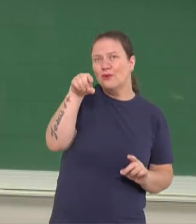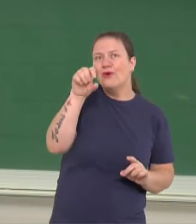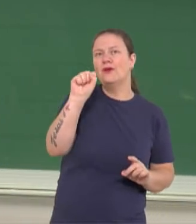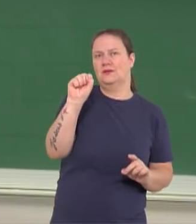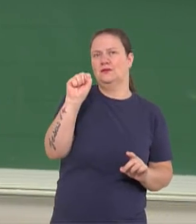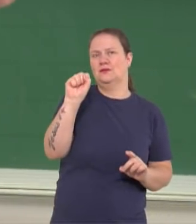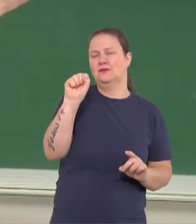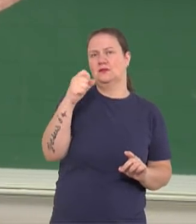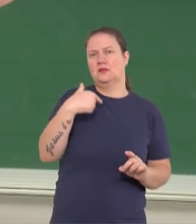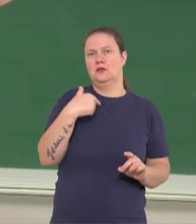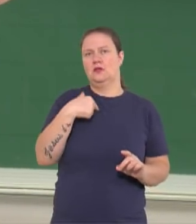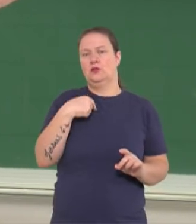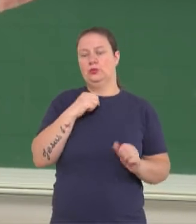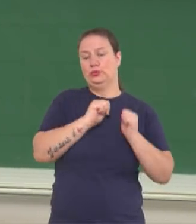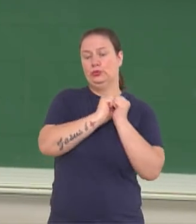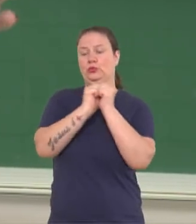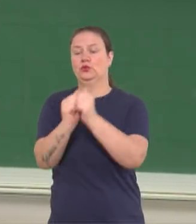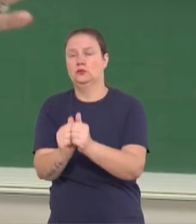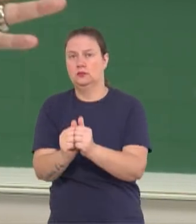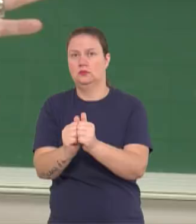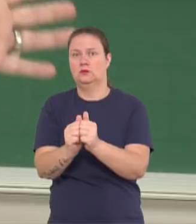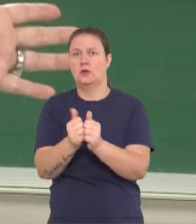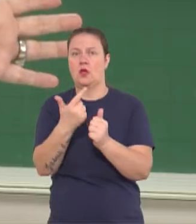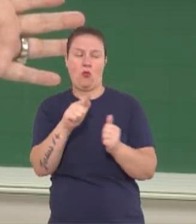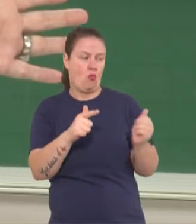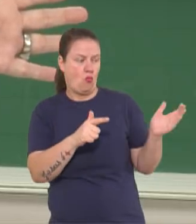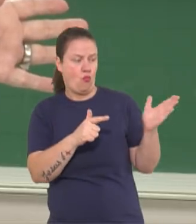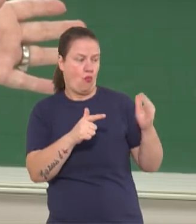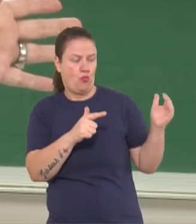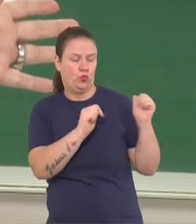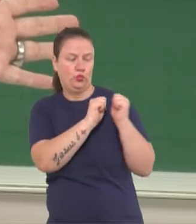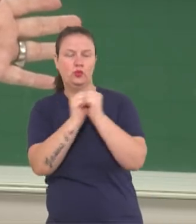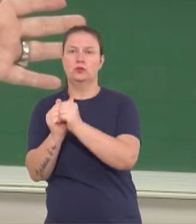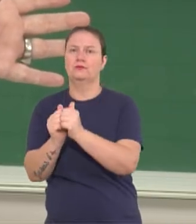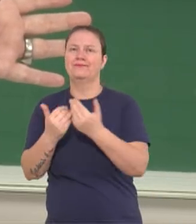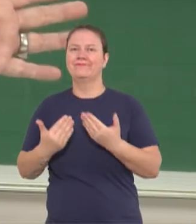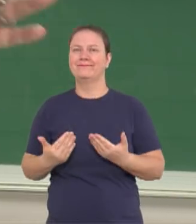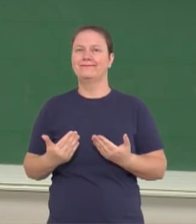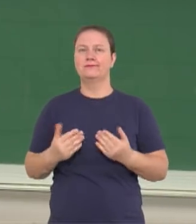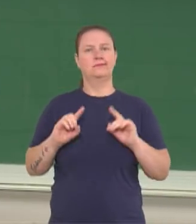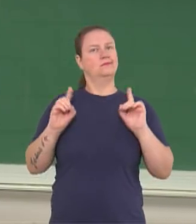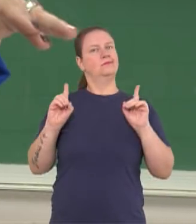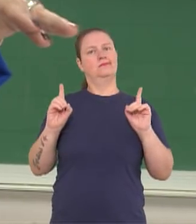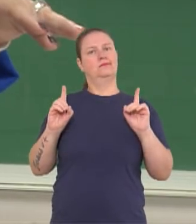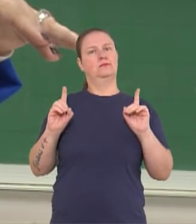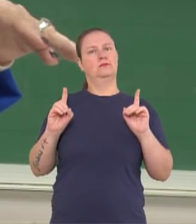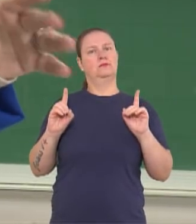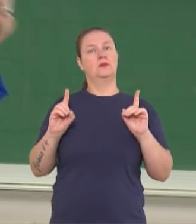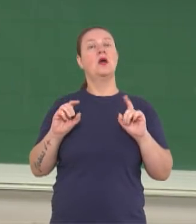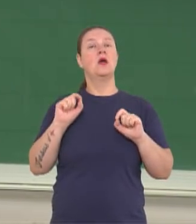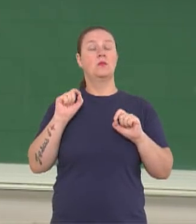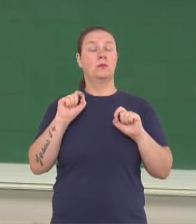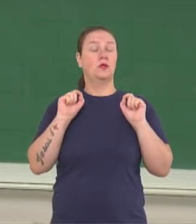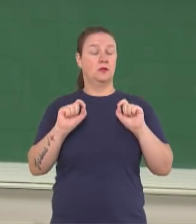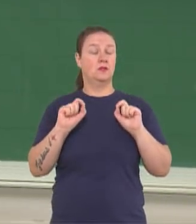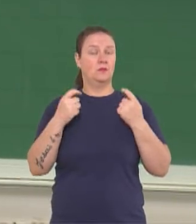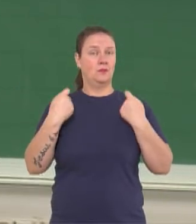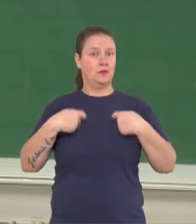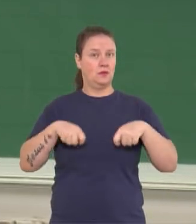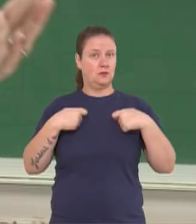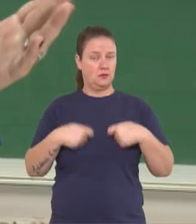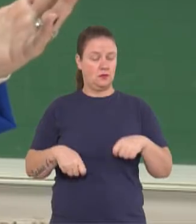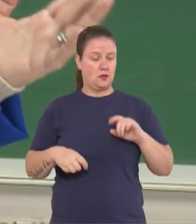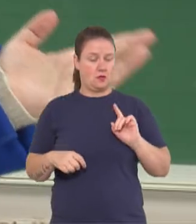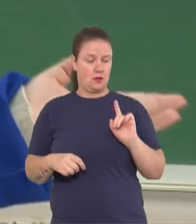estou junto, né? Eu e mais alguém somos nós. E aí não seria impessoal, seria pessoal, porque